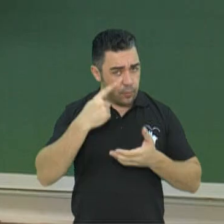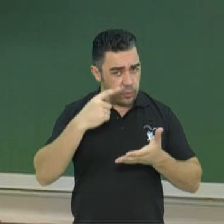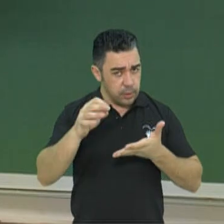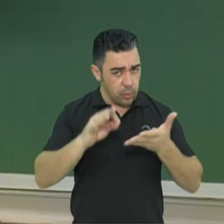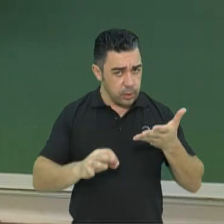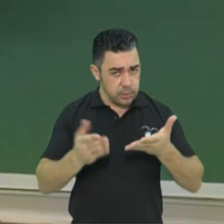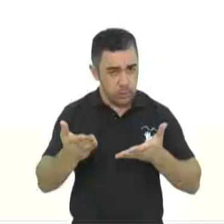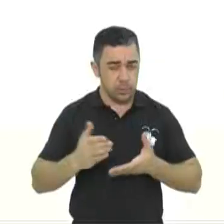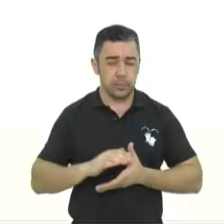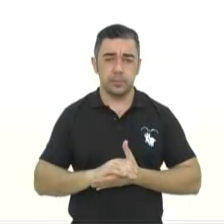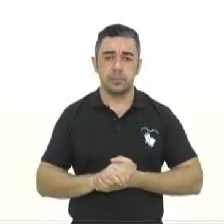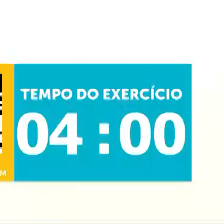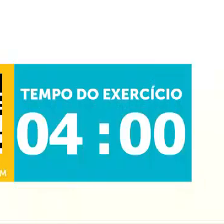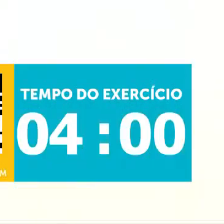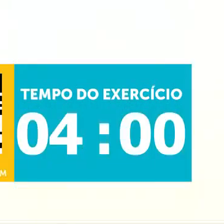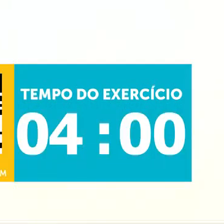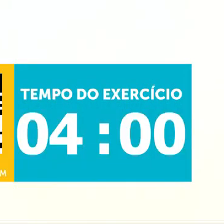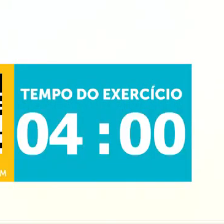com a resposta.